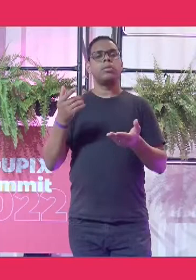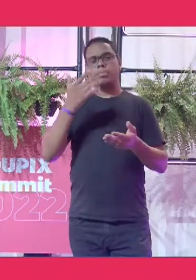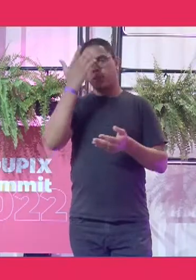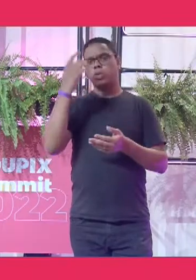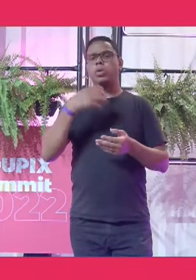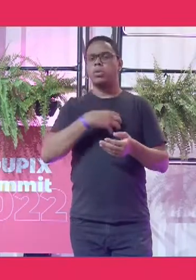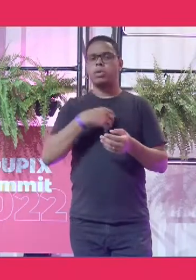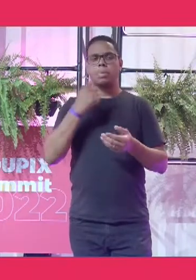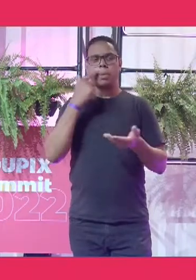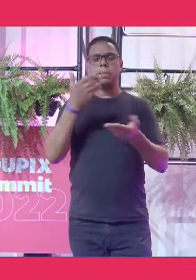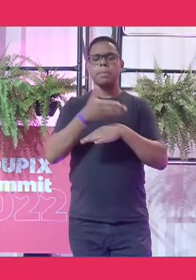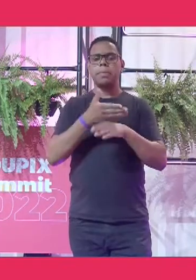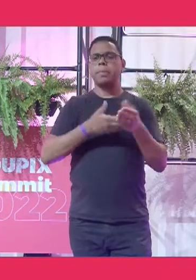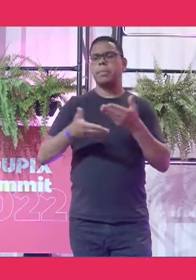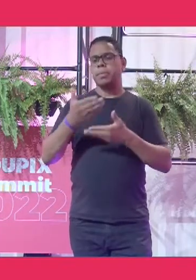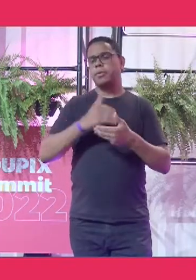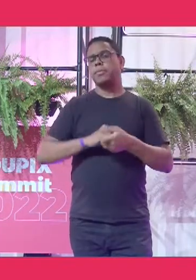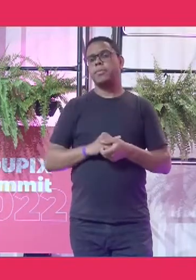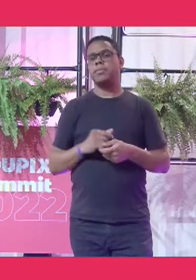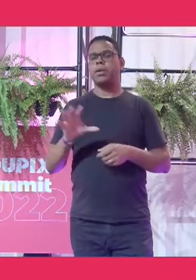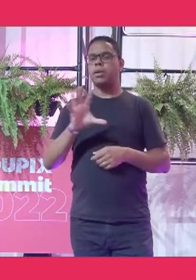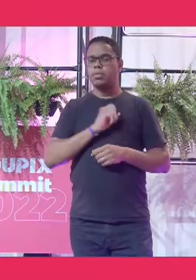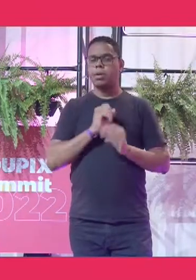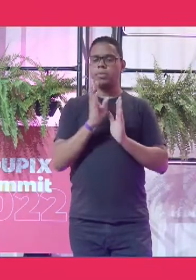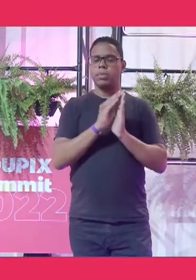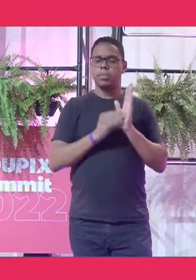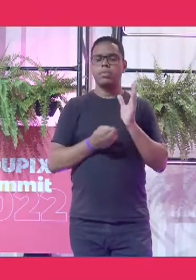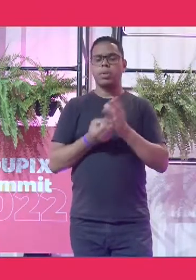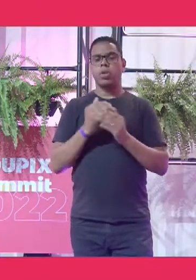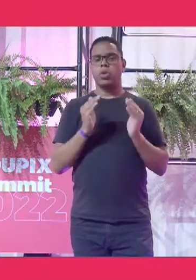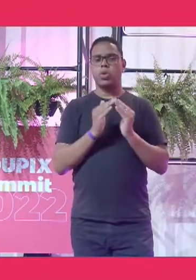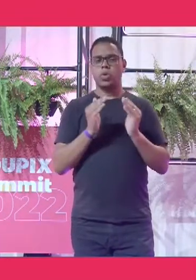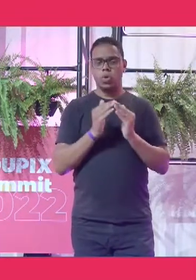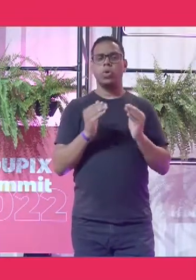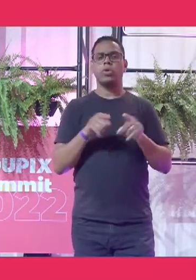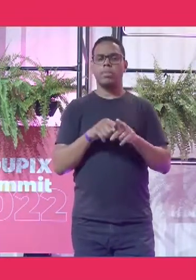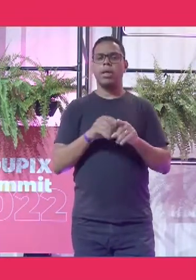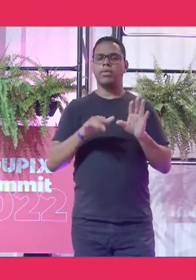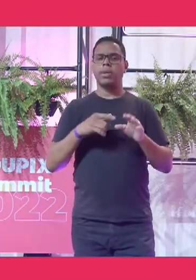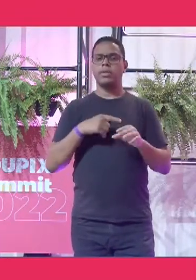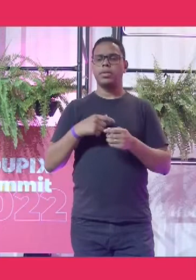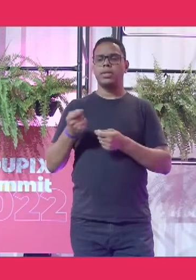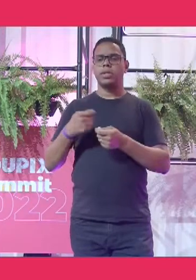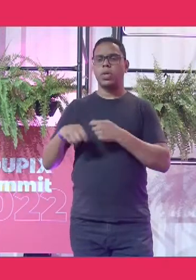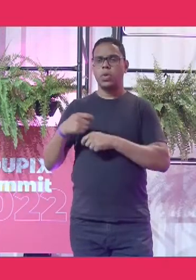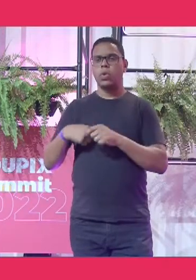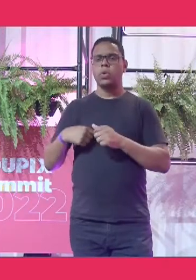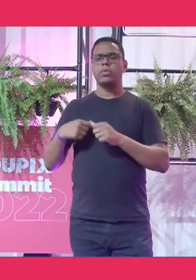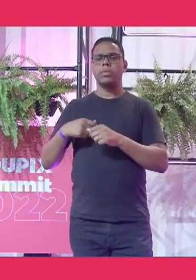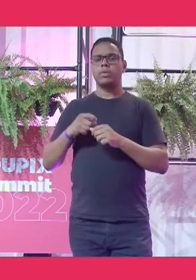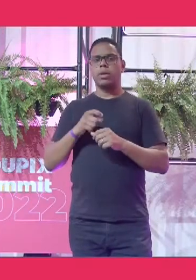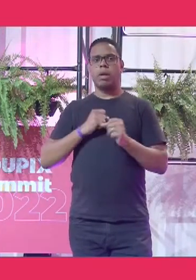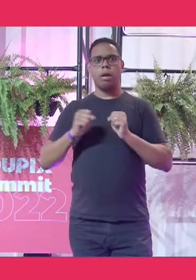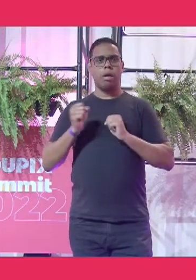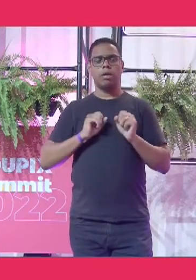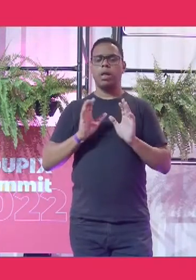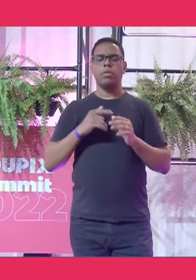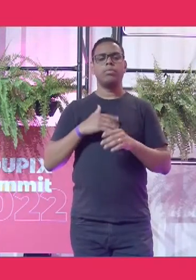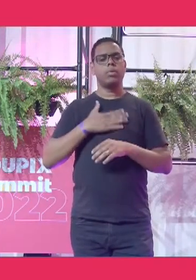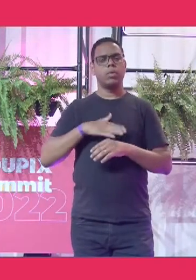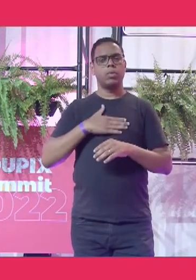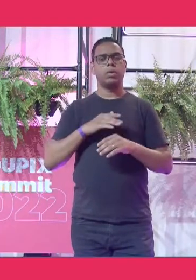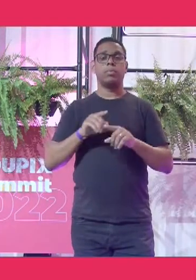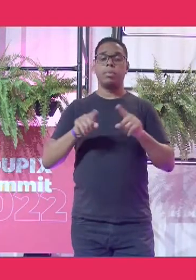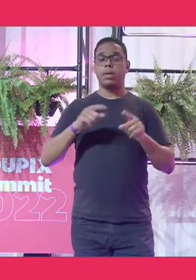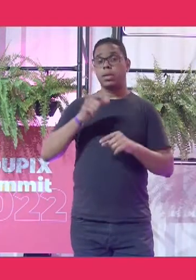pessoas nesse elemento, nesse lugar de paixão. Concordo que um pouquinho de frieza para qualquer negócio é bom, mas eu acho também